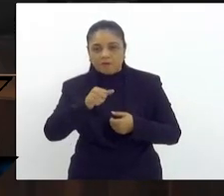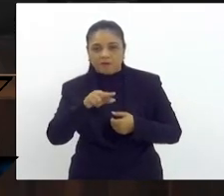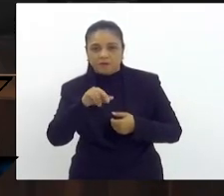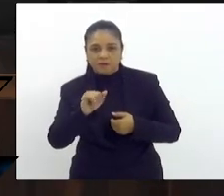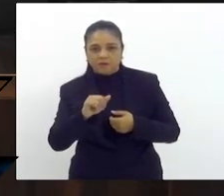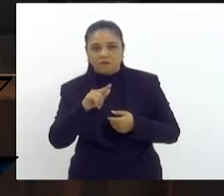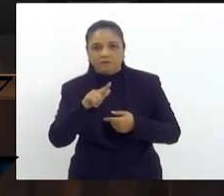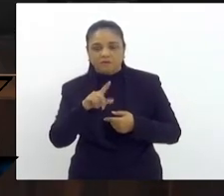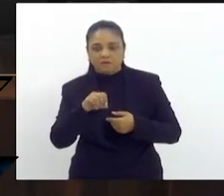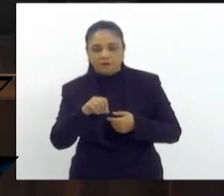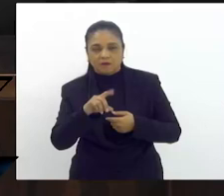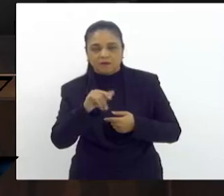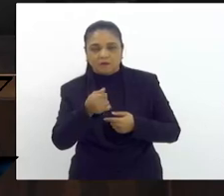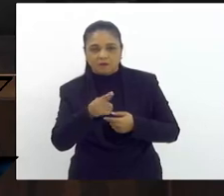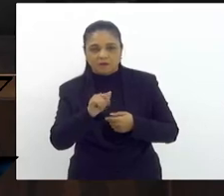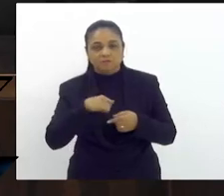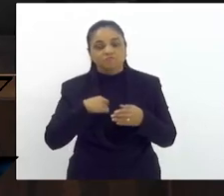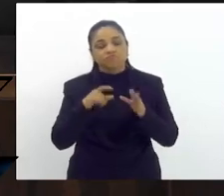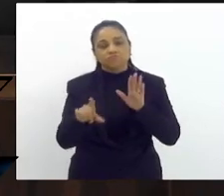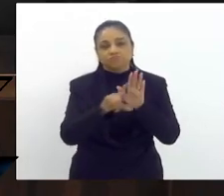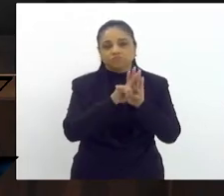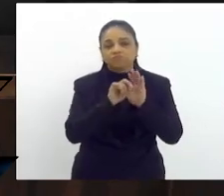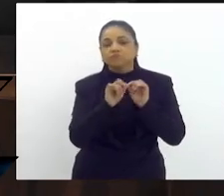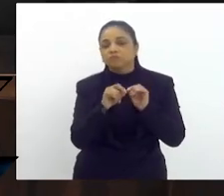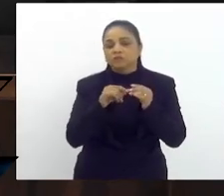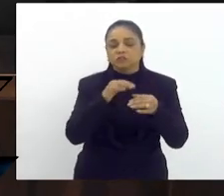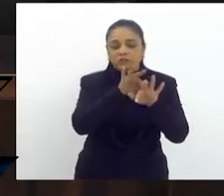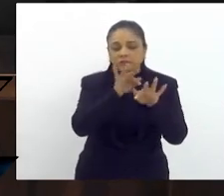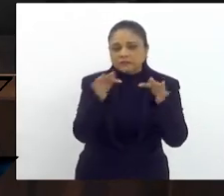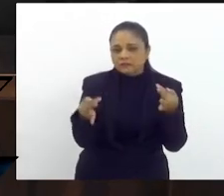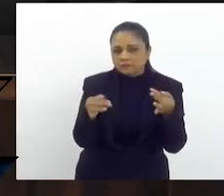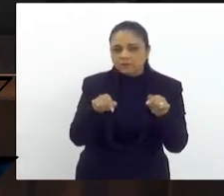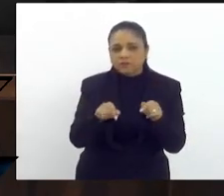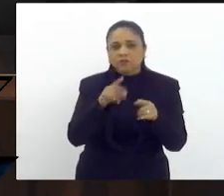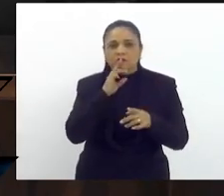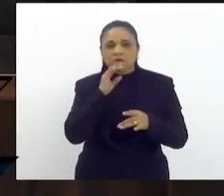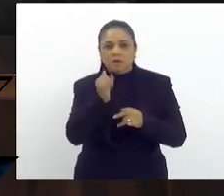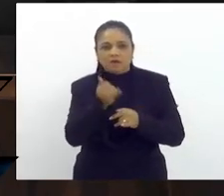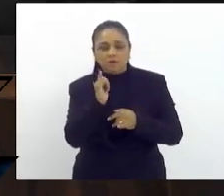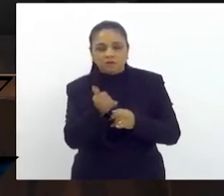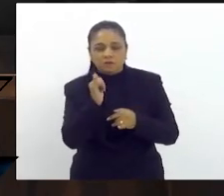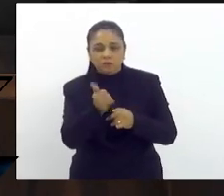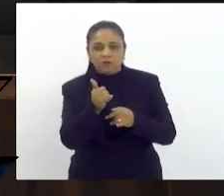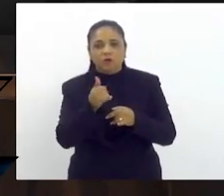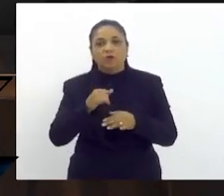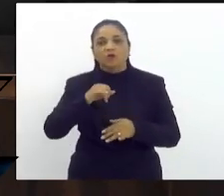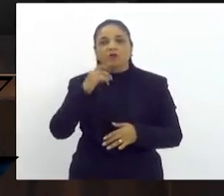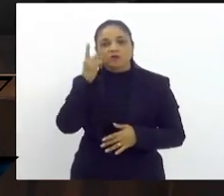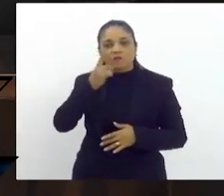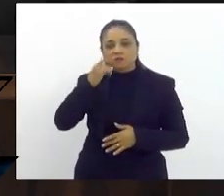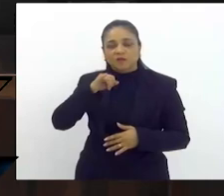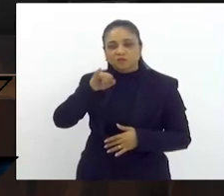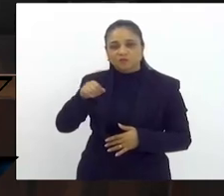comissão de indicações legislativas pela transformação indicação simples relatou a deputado Eurico Júnior